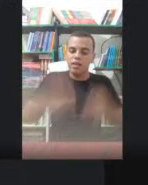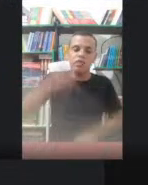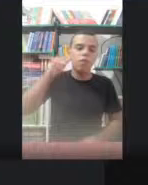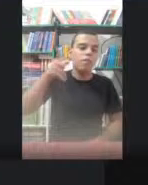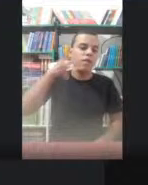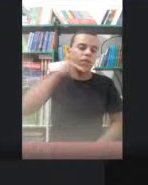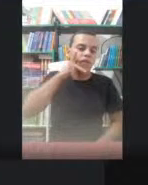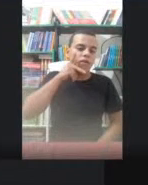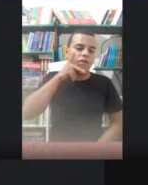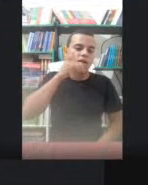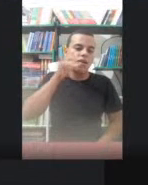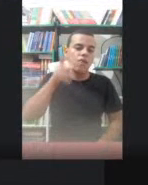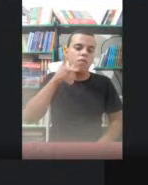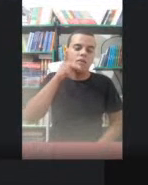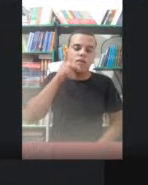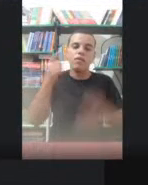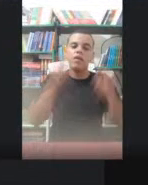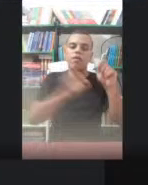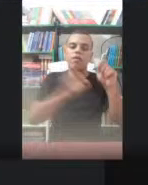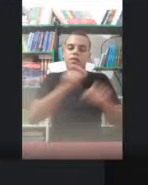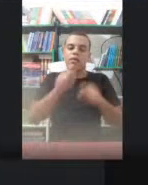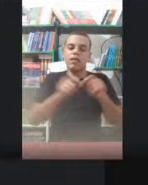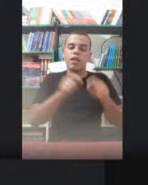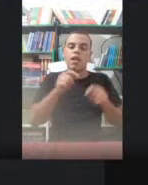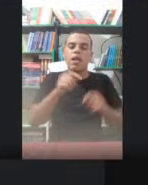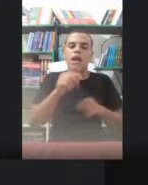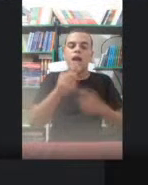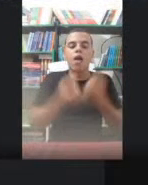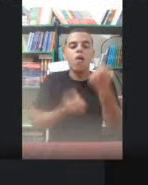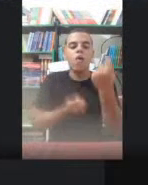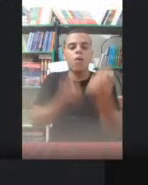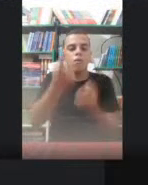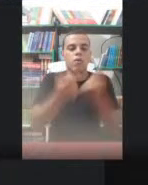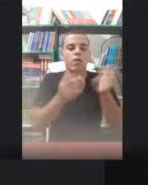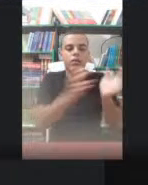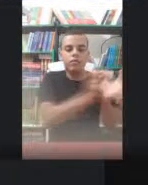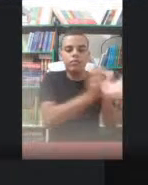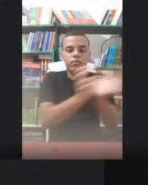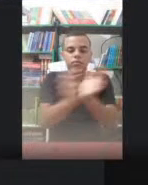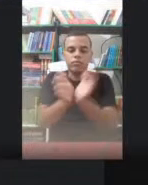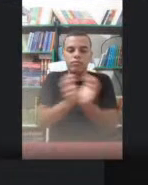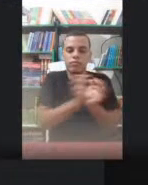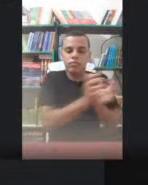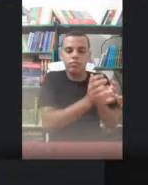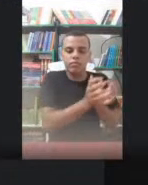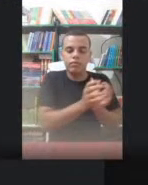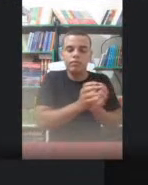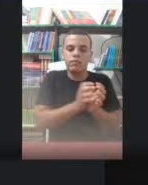processos de qualificação, né, algumas equipes começaram a multiplicar aquilo que elas estavam